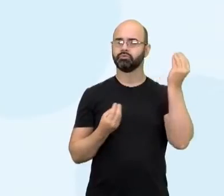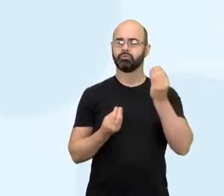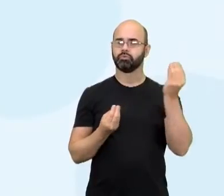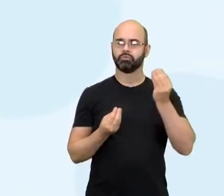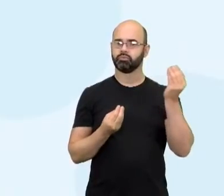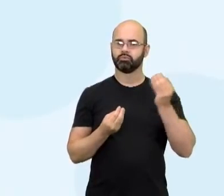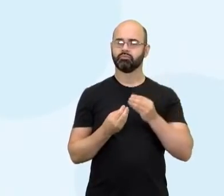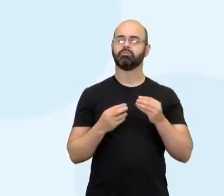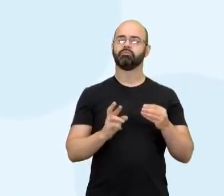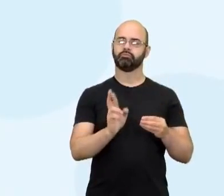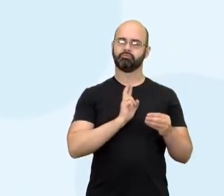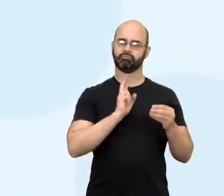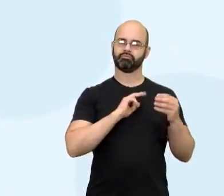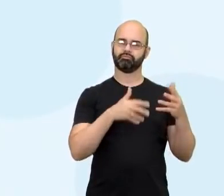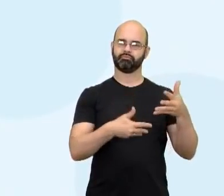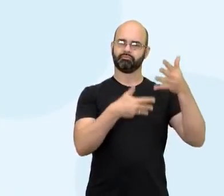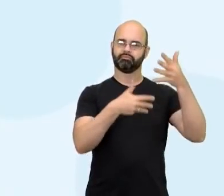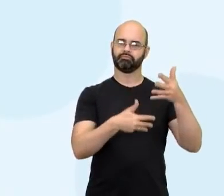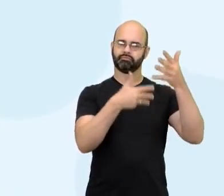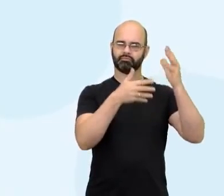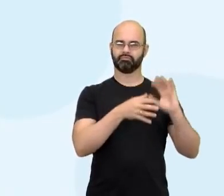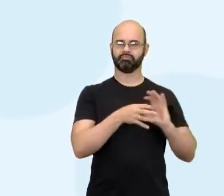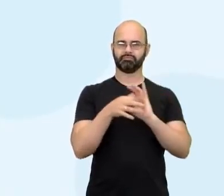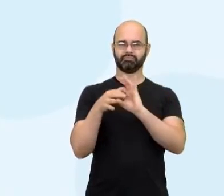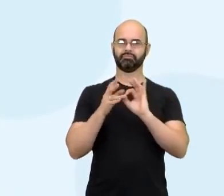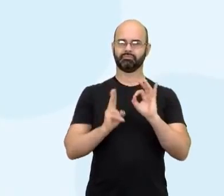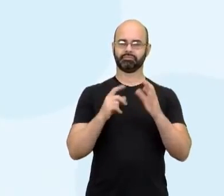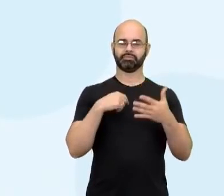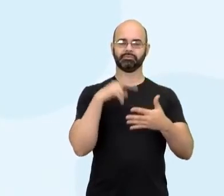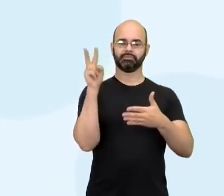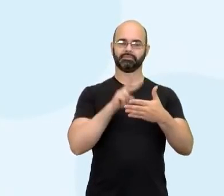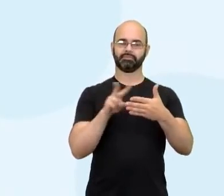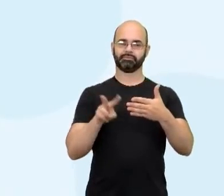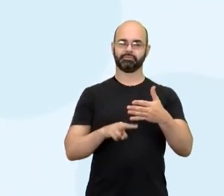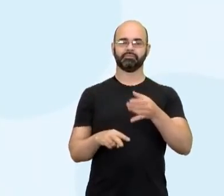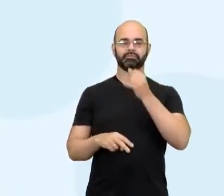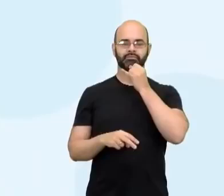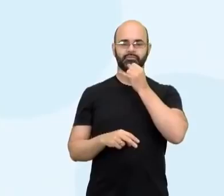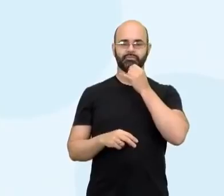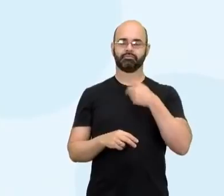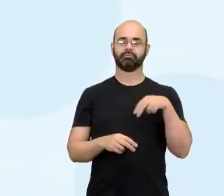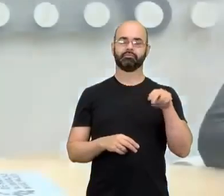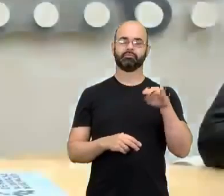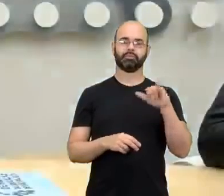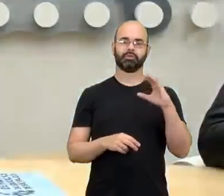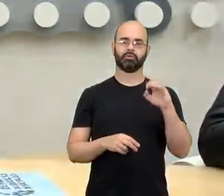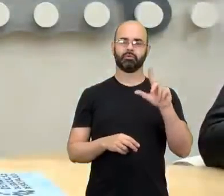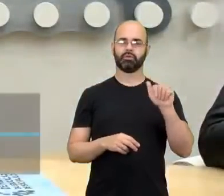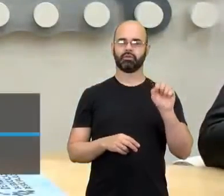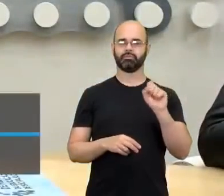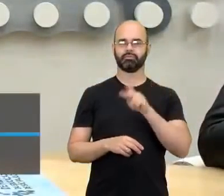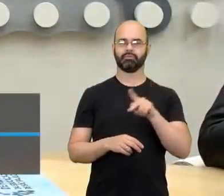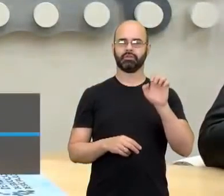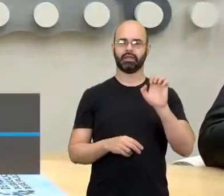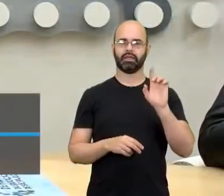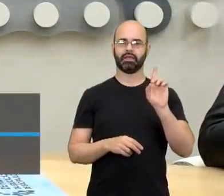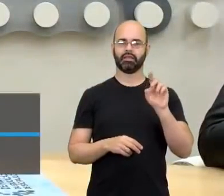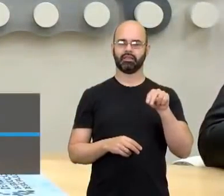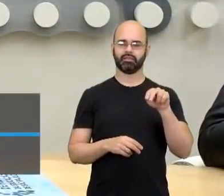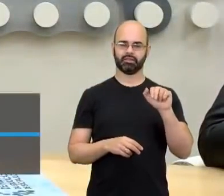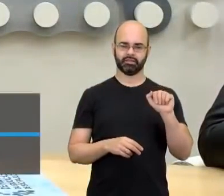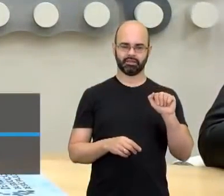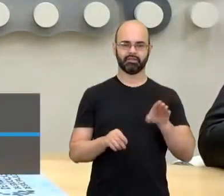Enquanto as respostas estão subindo, que estão no mesmo contexto, irei fazer a leitura aqui. Por exemplo, o Nicolas, a professora Edna, esses aqui também, ó,